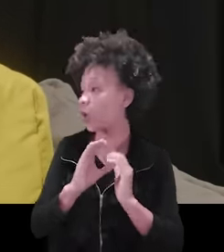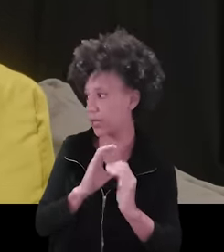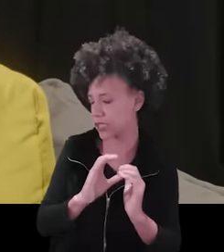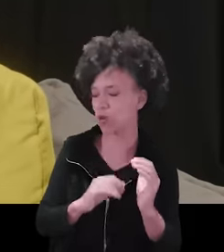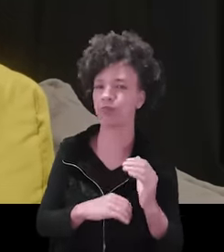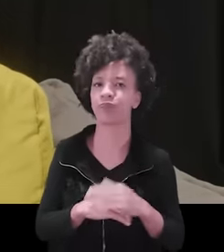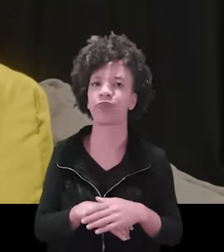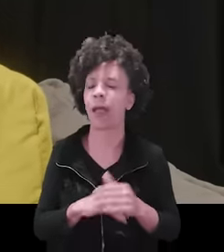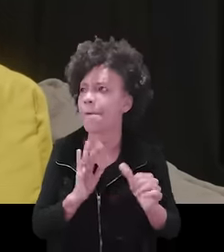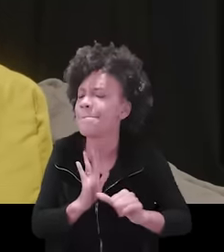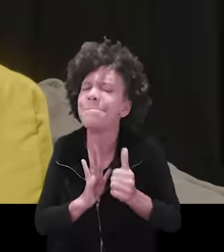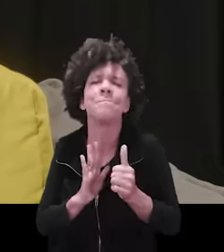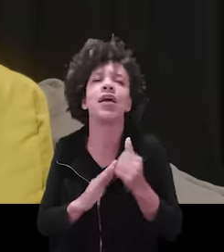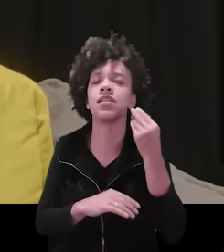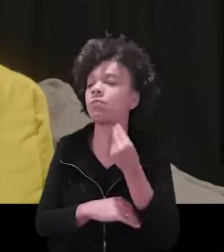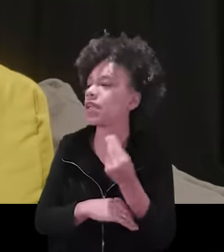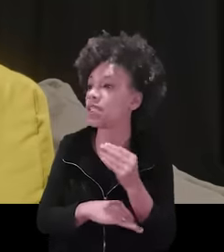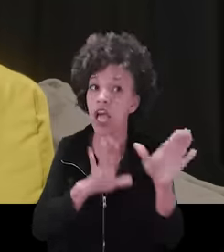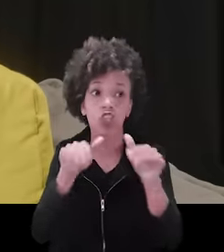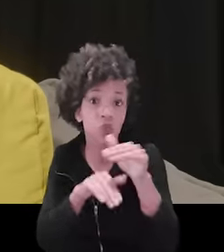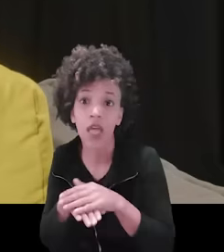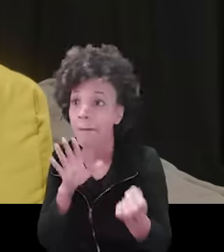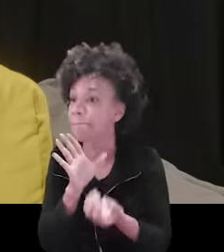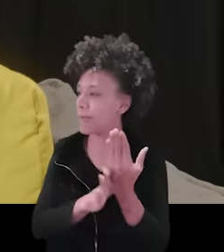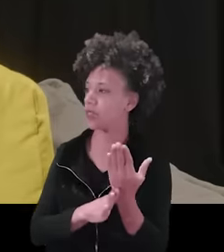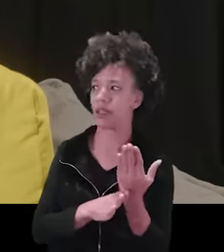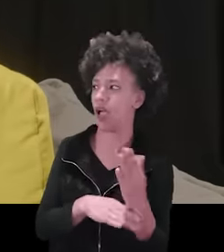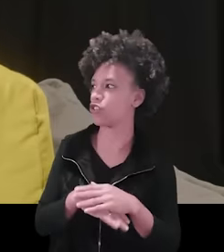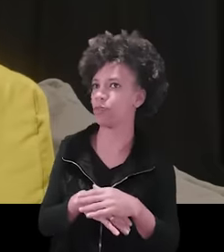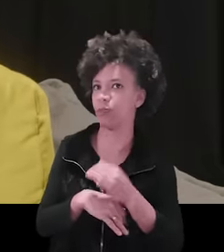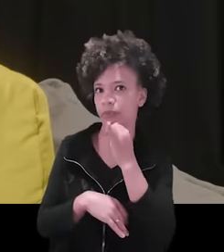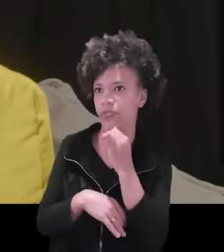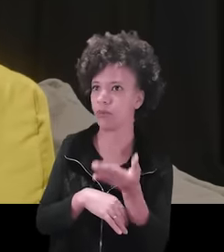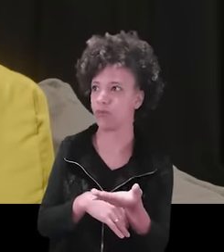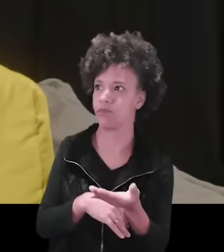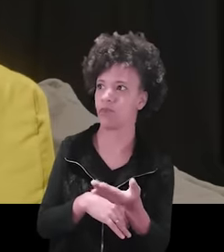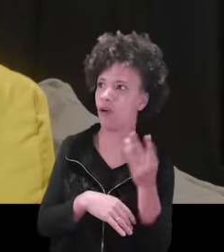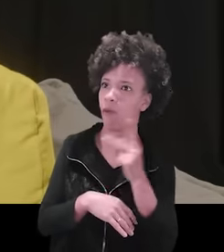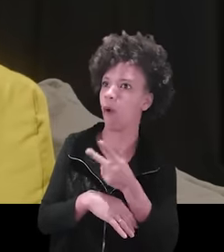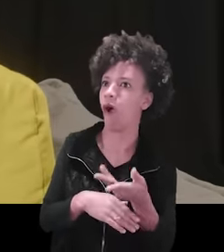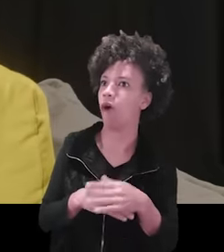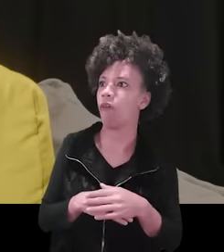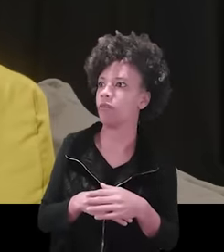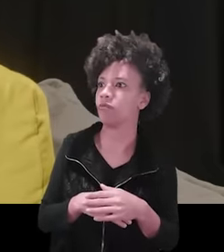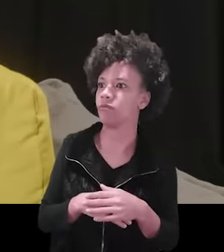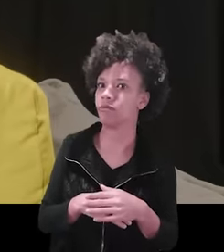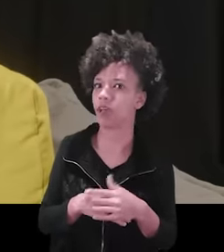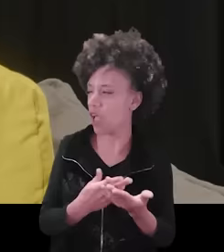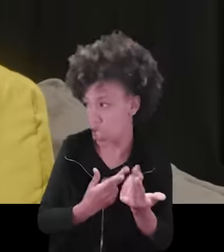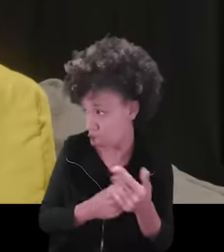eu sou um comunicador a primeira coisa que eu faria ela juntar essa galera para criar uma parada meio que quase que tipo borra